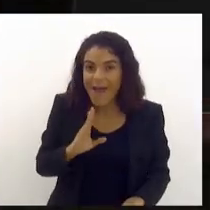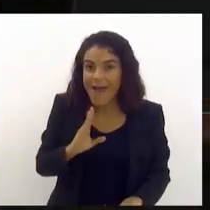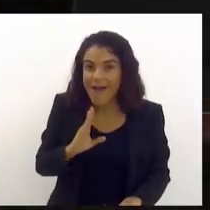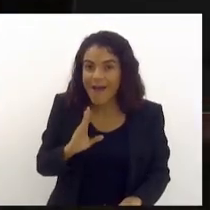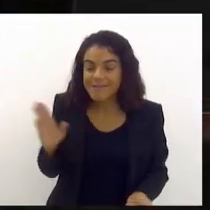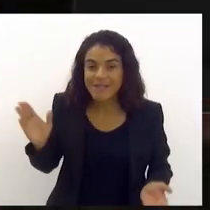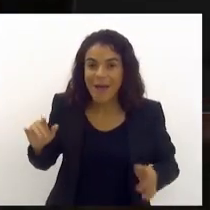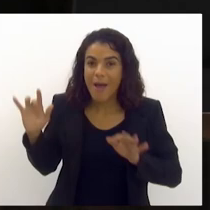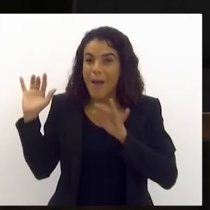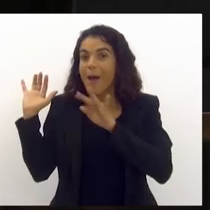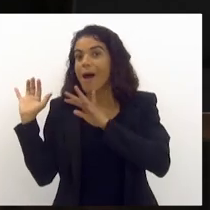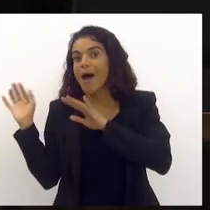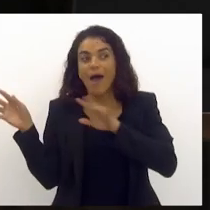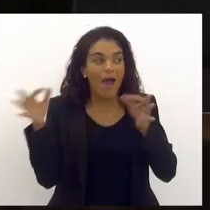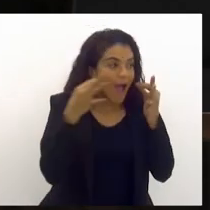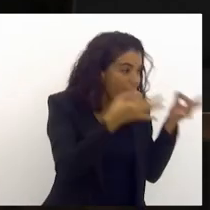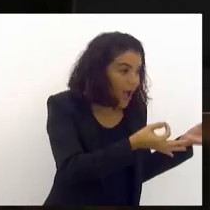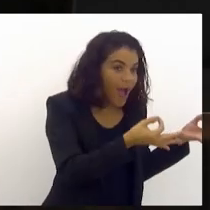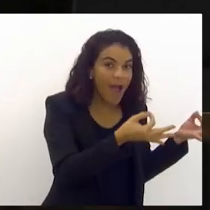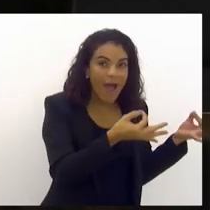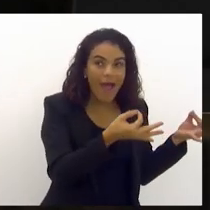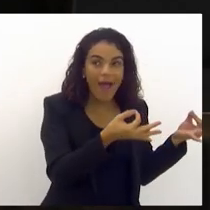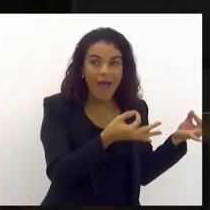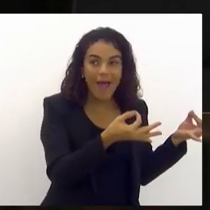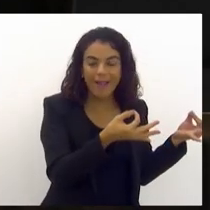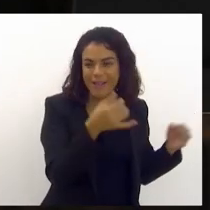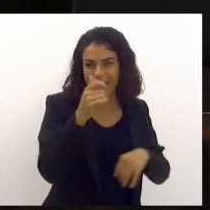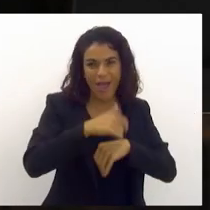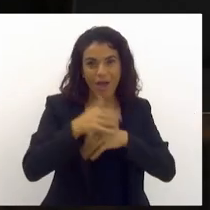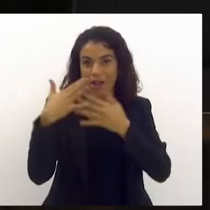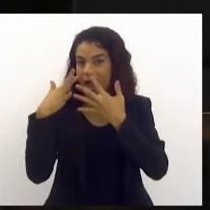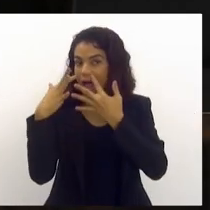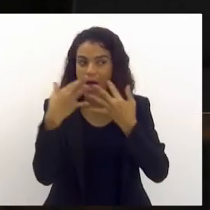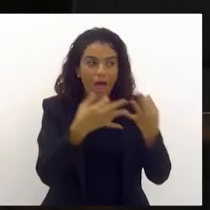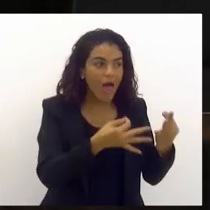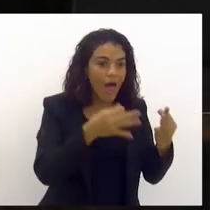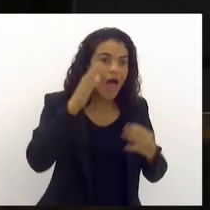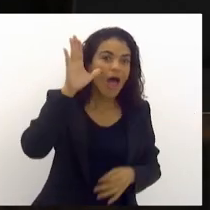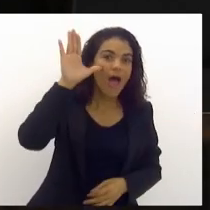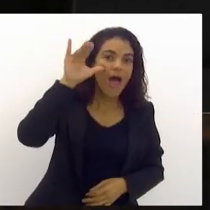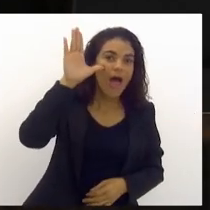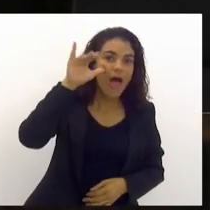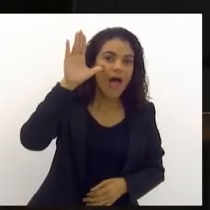nem falar, olha o olhinho deles, como é que fica. Aí já fico curioso que eu tá na mesa.